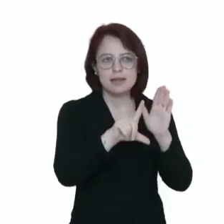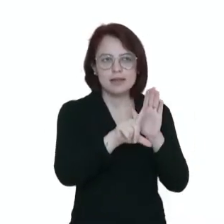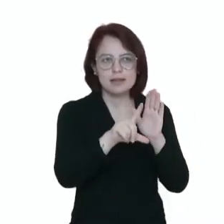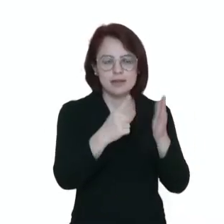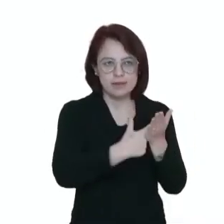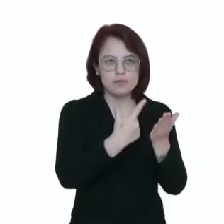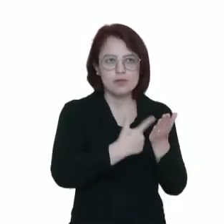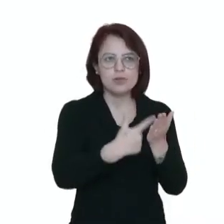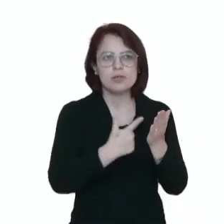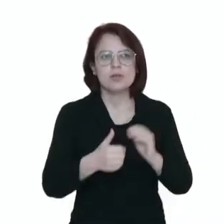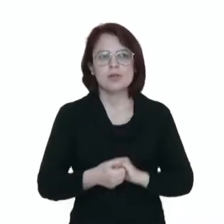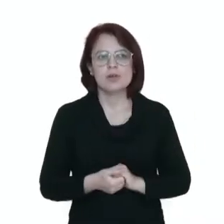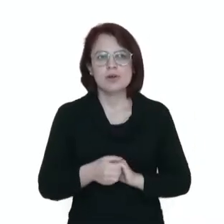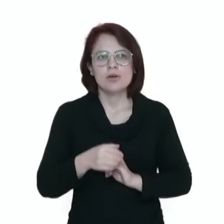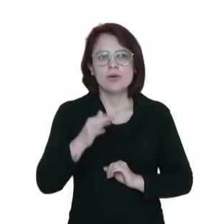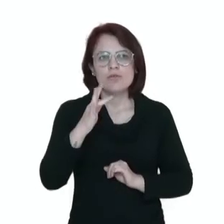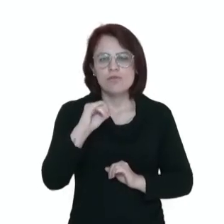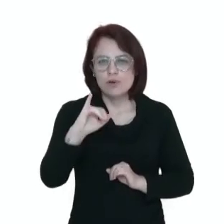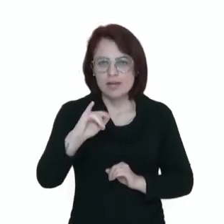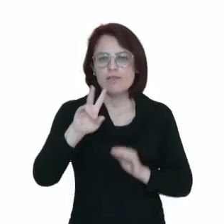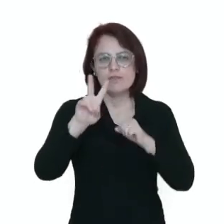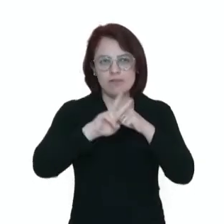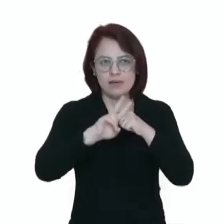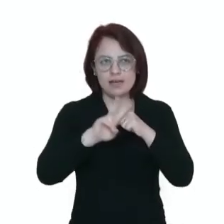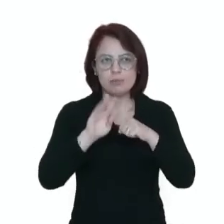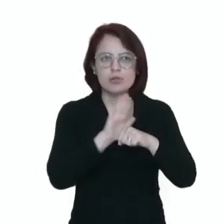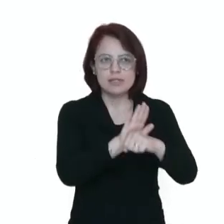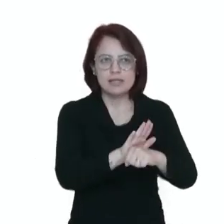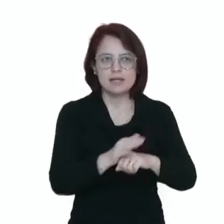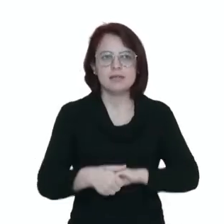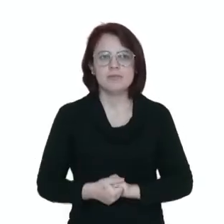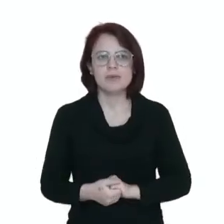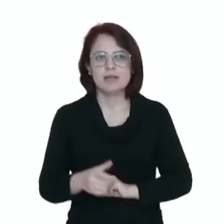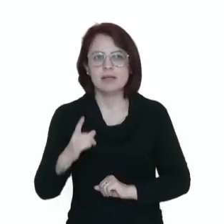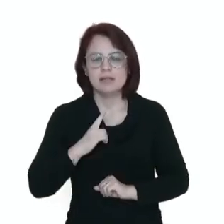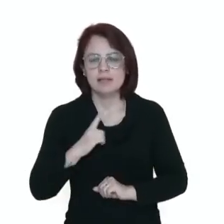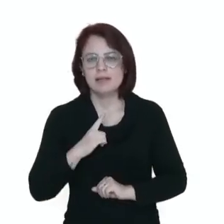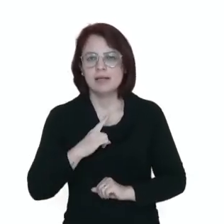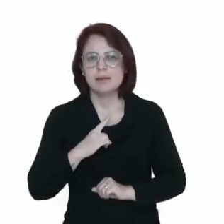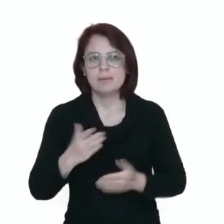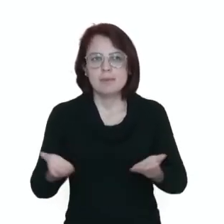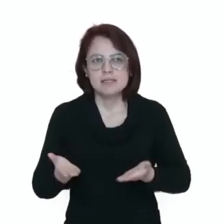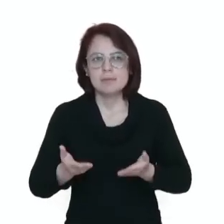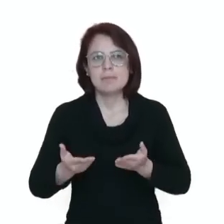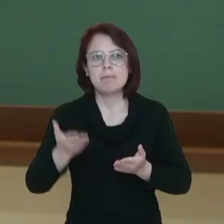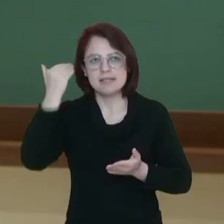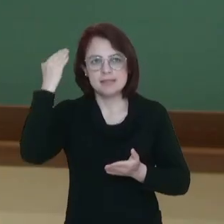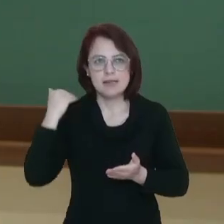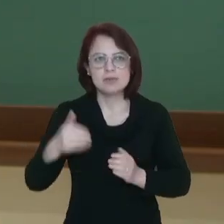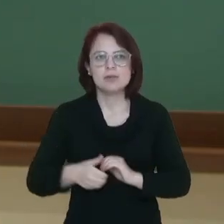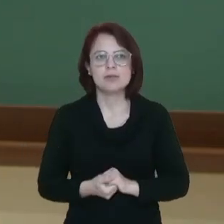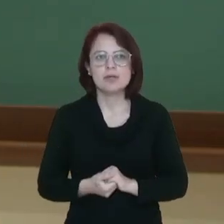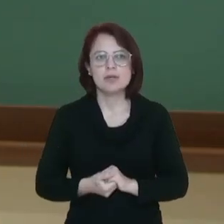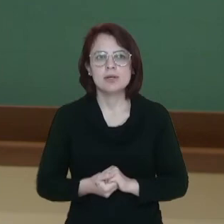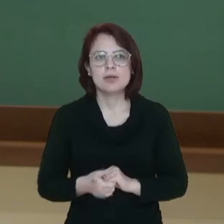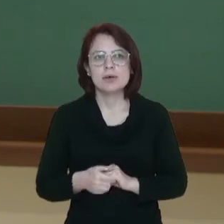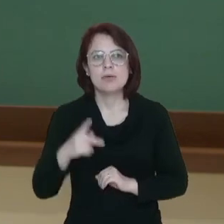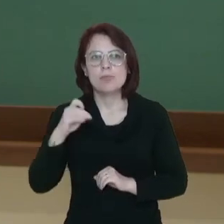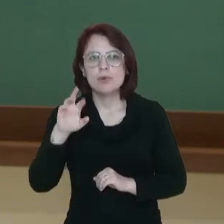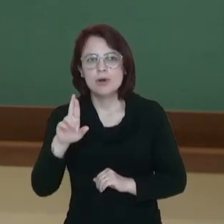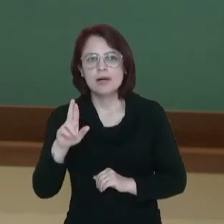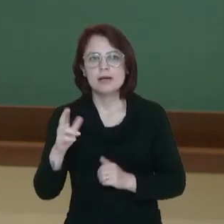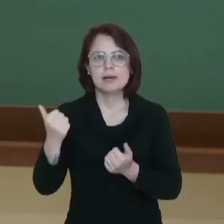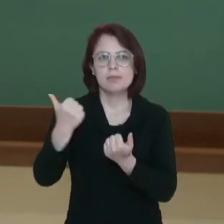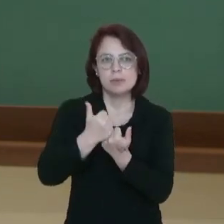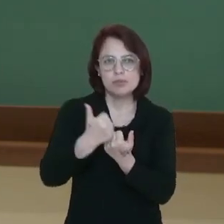ação, foi o verbo auxiliar, escrito particípio passado, por é preposição e uma mulher é o complemento, realiza a ação.